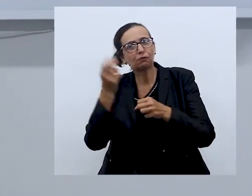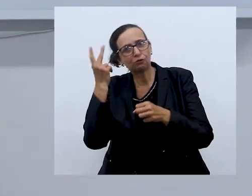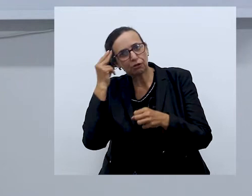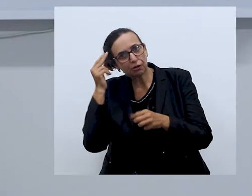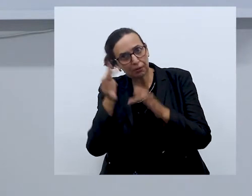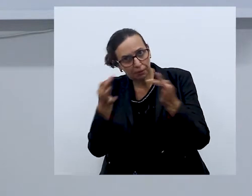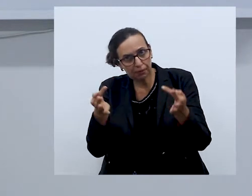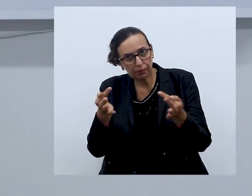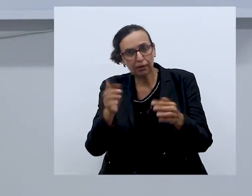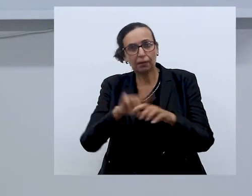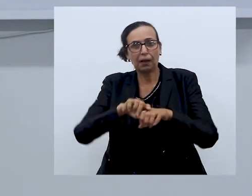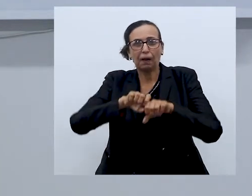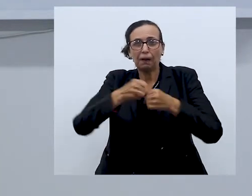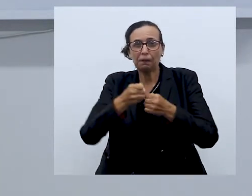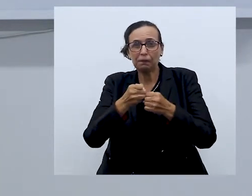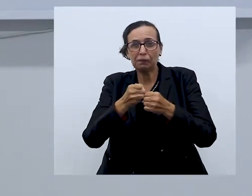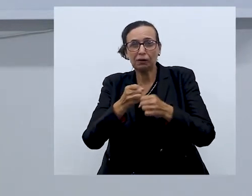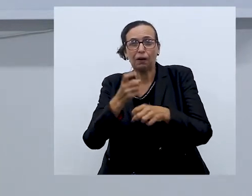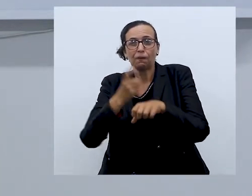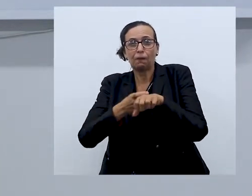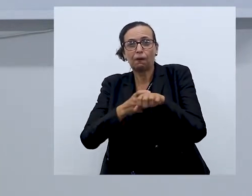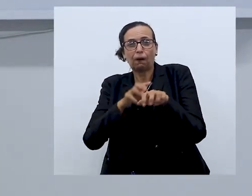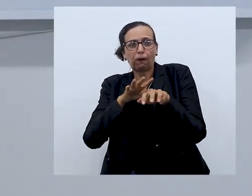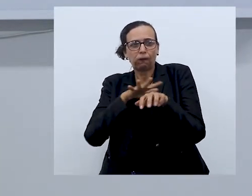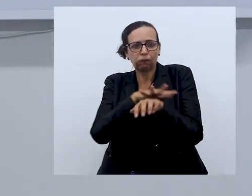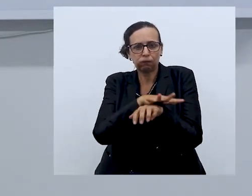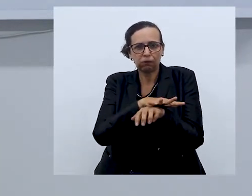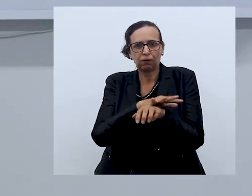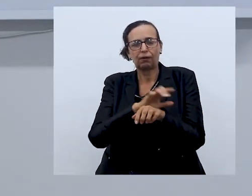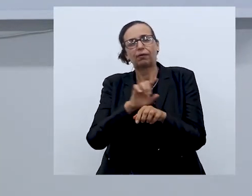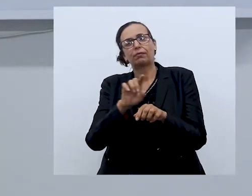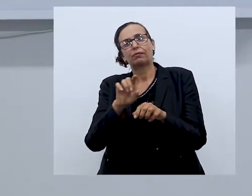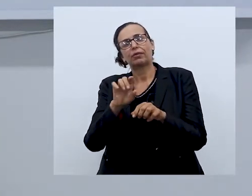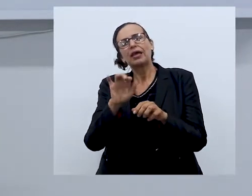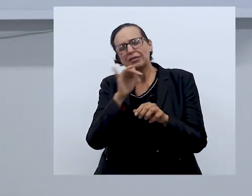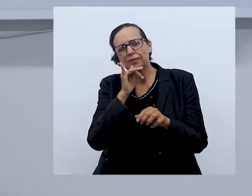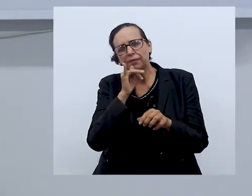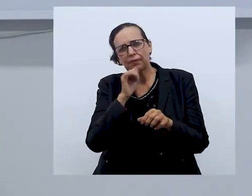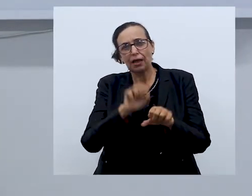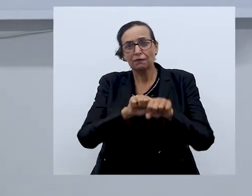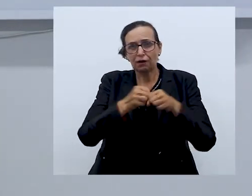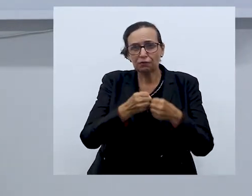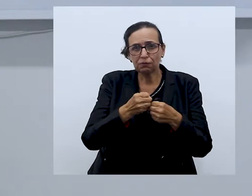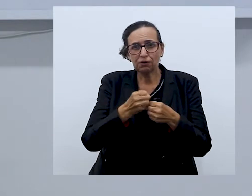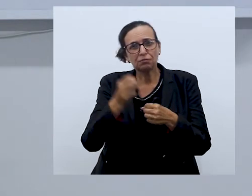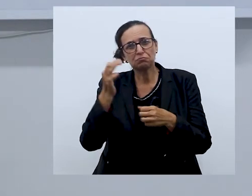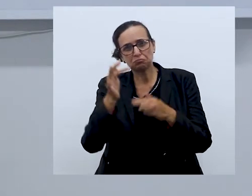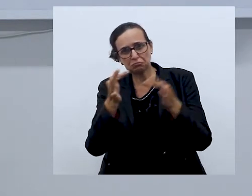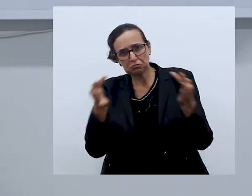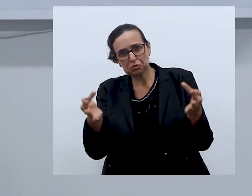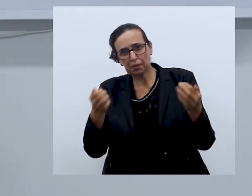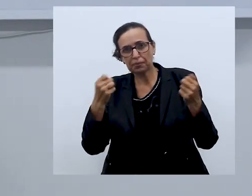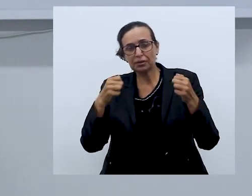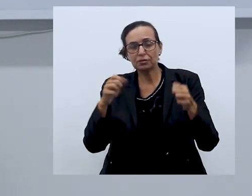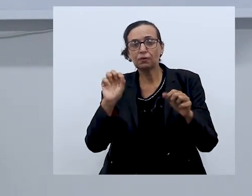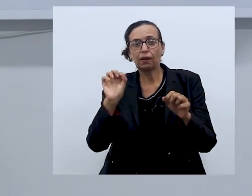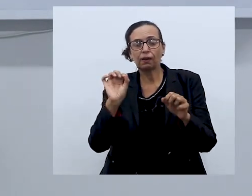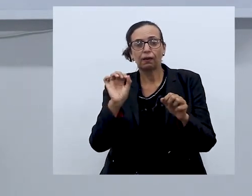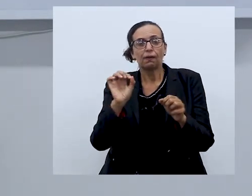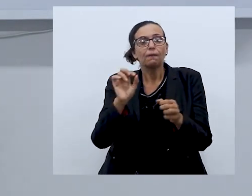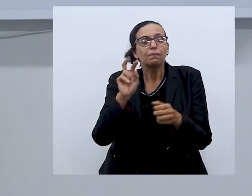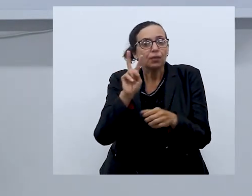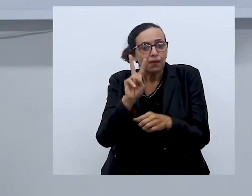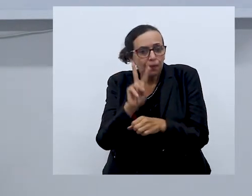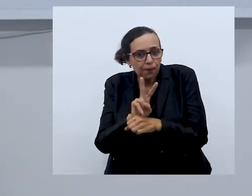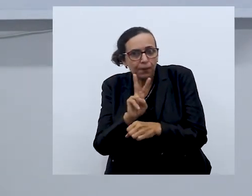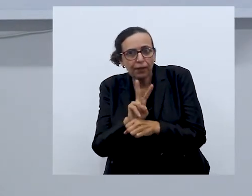de trânsito. Bom, sobre as fraturas comuns, devemos nos lembrar que devemos manter a vítima em estado máximo de conforto. Devemos falar para